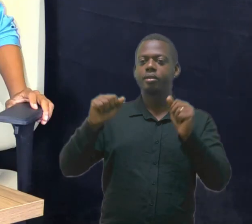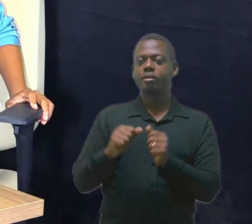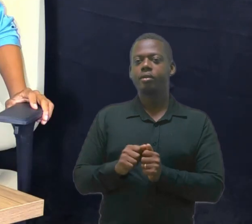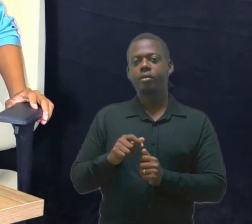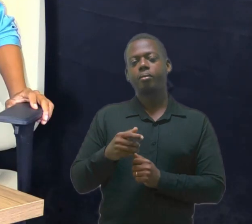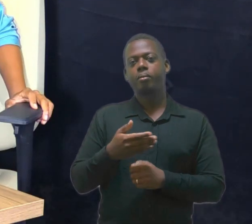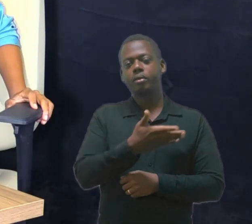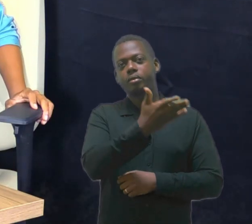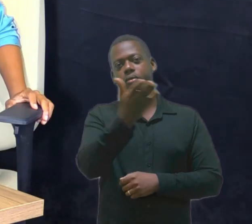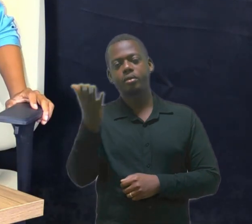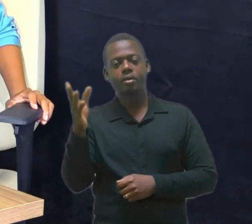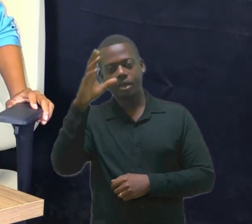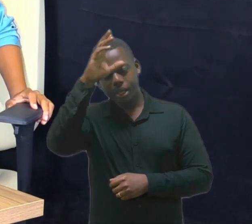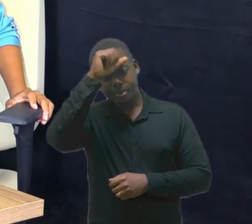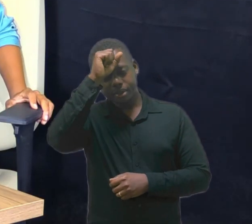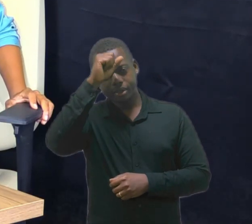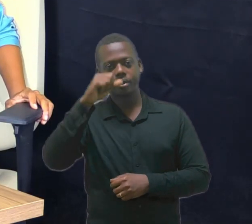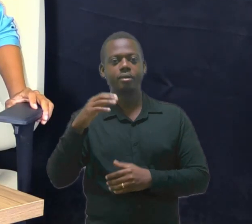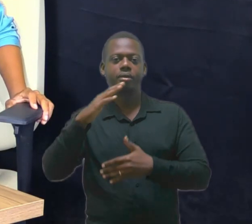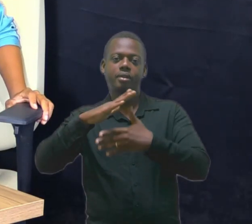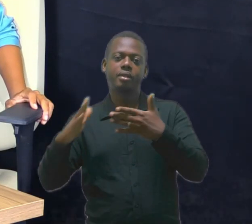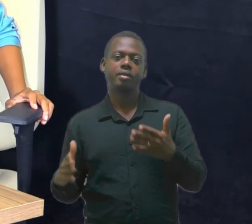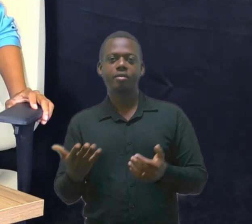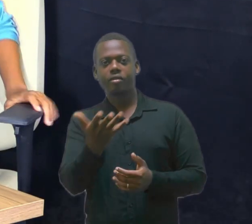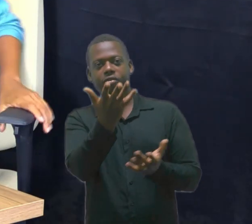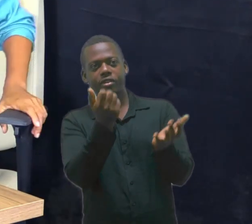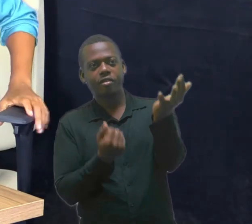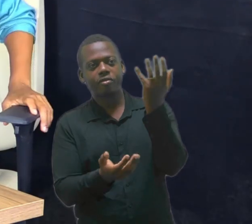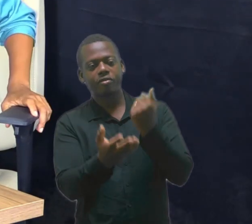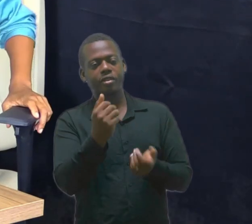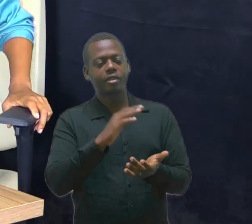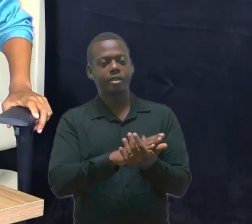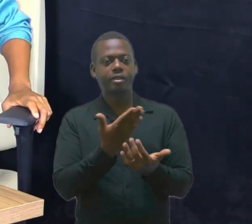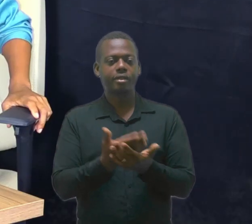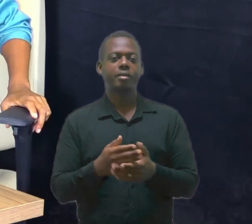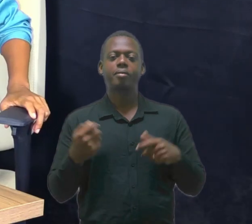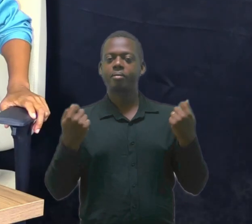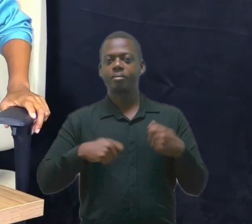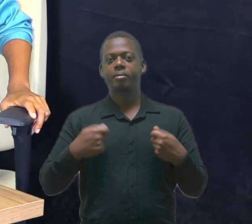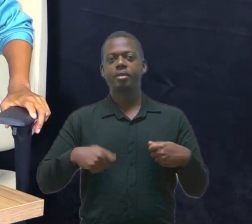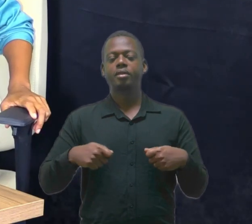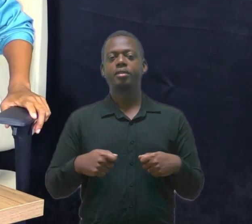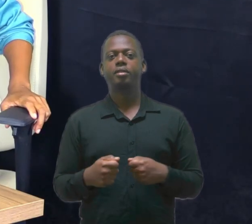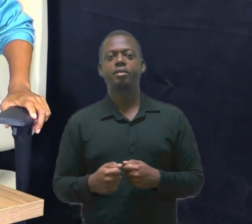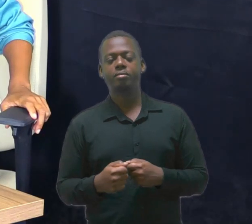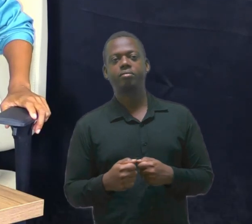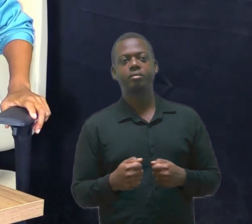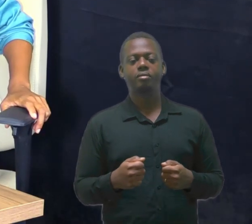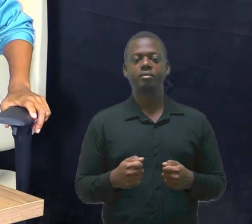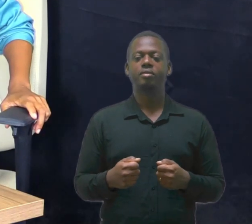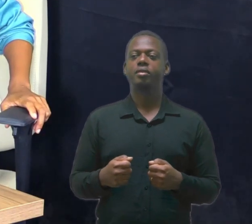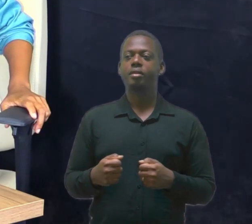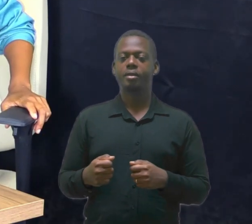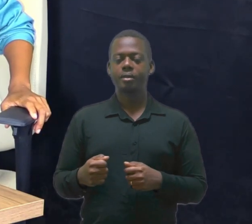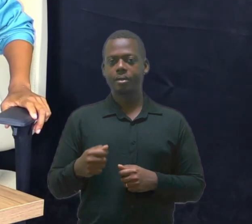gente, né? Venham ser intérprete, né? Nós temos carência de intérprete aí. Nós temos muita carência de intérprete, mas